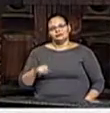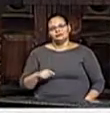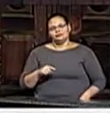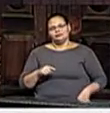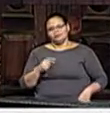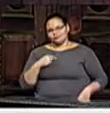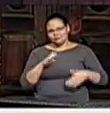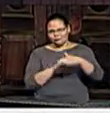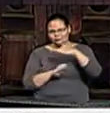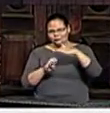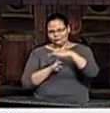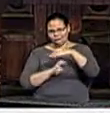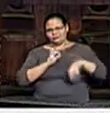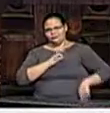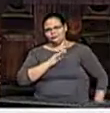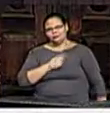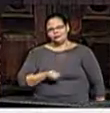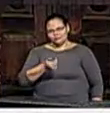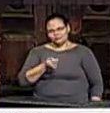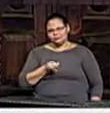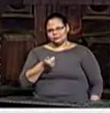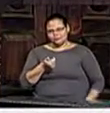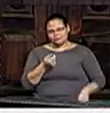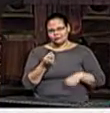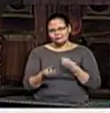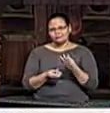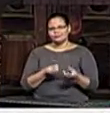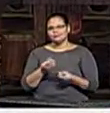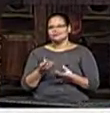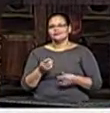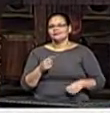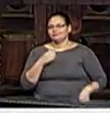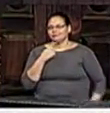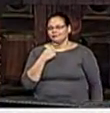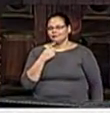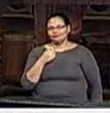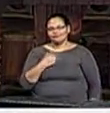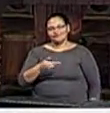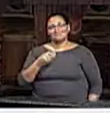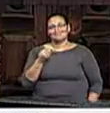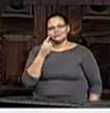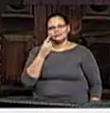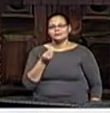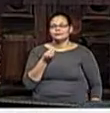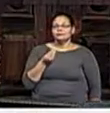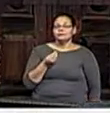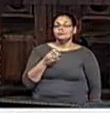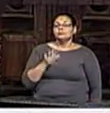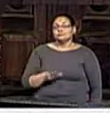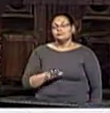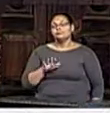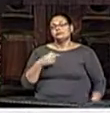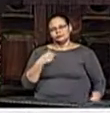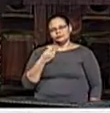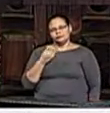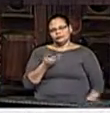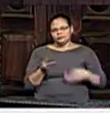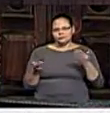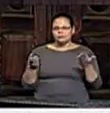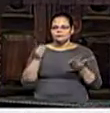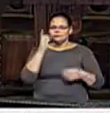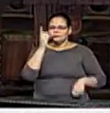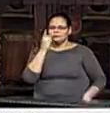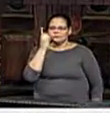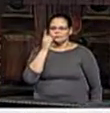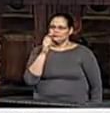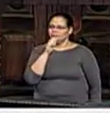fiscais. Foi falado aqui. Então, senhores deputados, senhor presidente, não tem